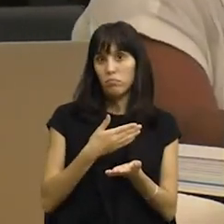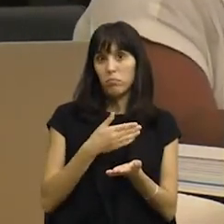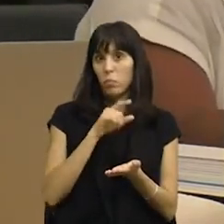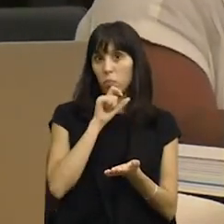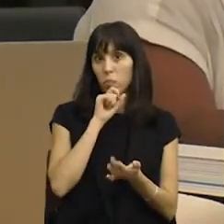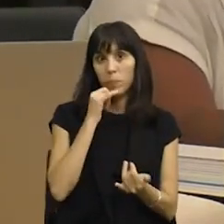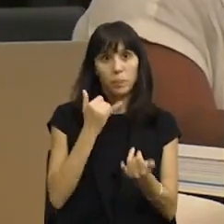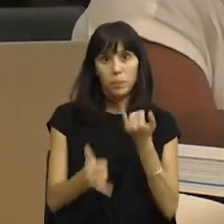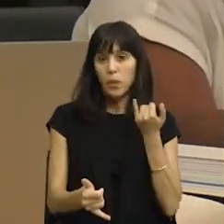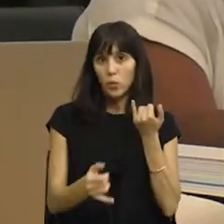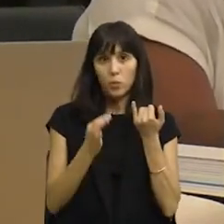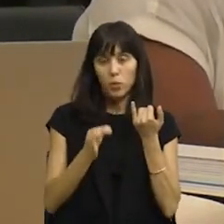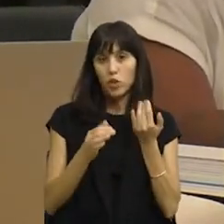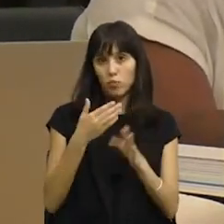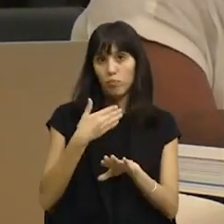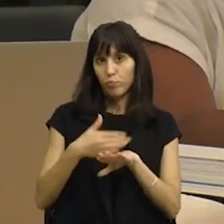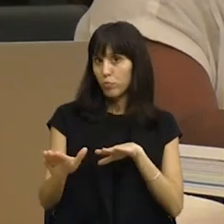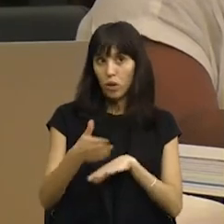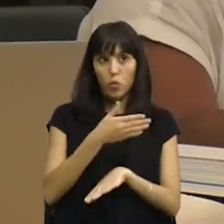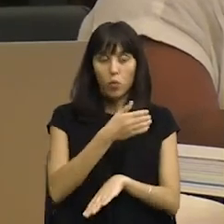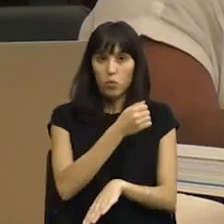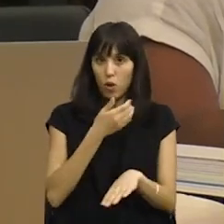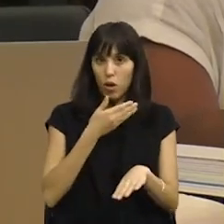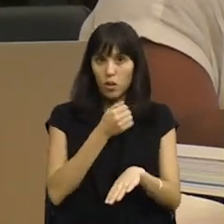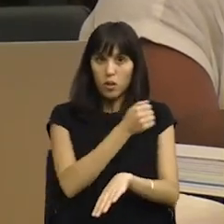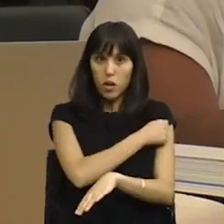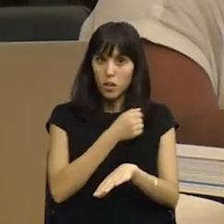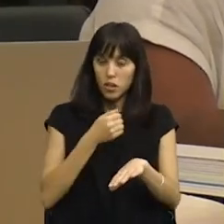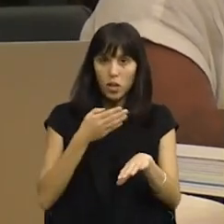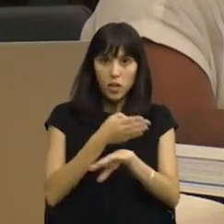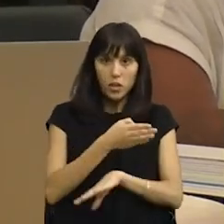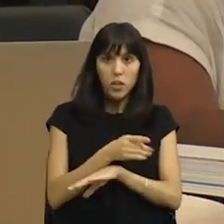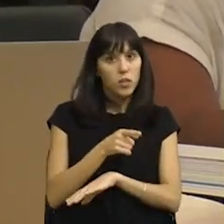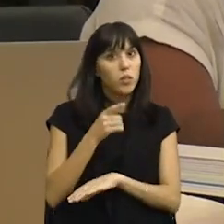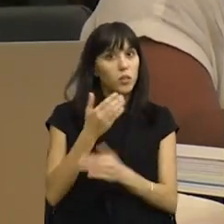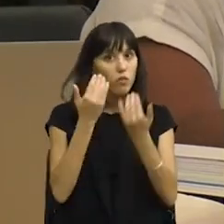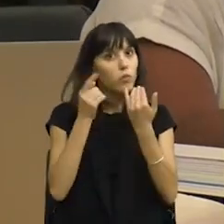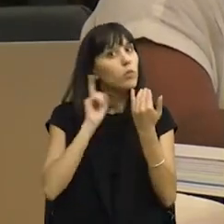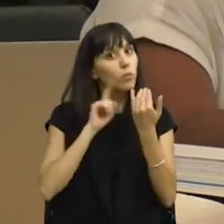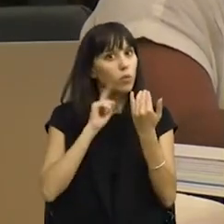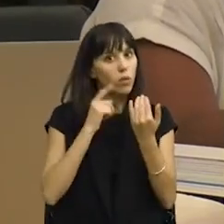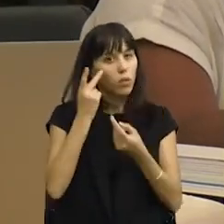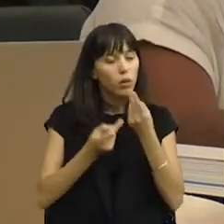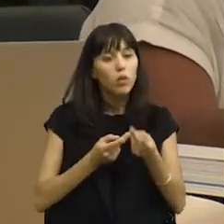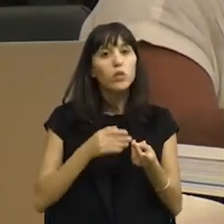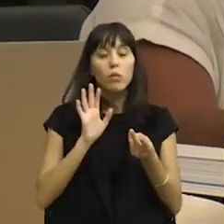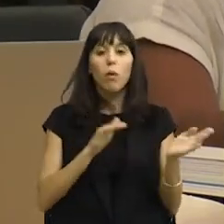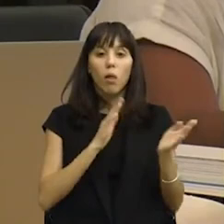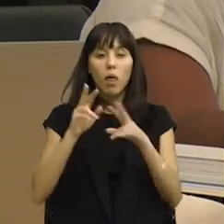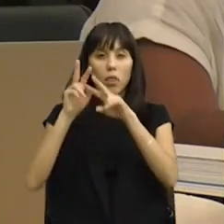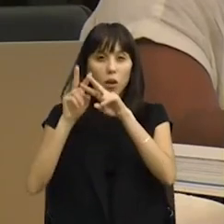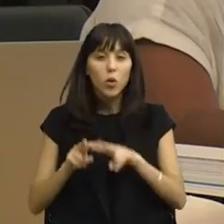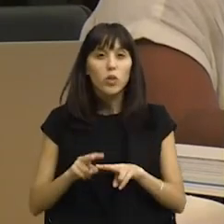risco de exclusão quanto ao acesso à habitação. Estes são dados que nós consideramos relevantes do diagnóstico, mas achamos que o